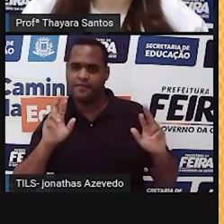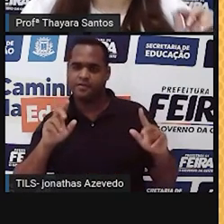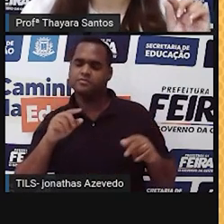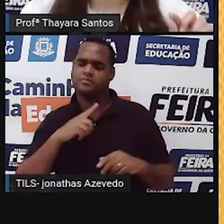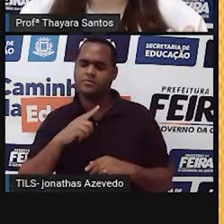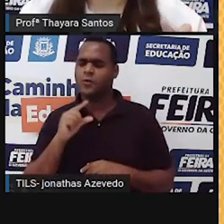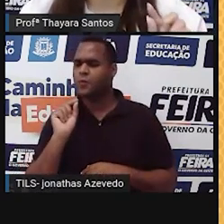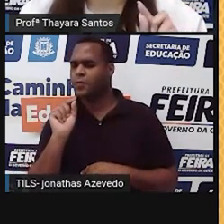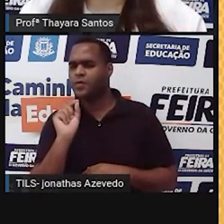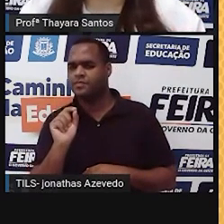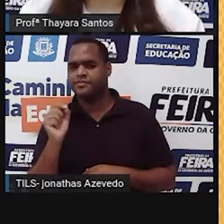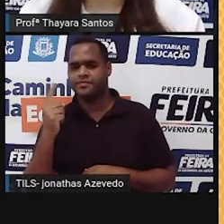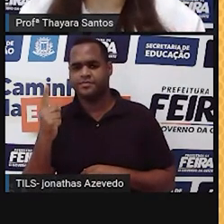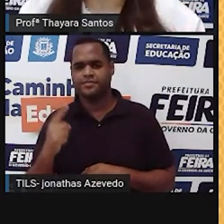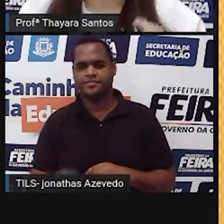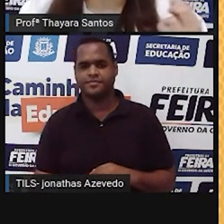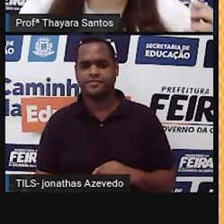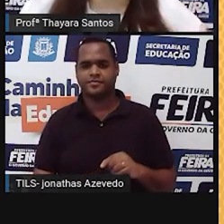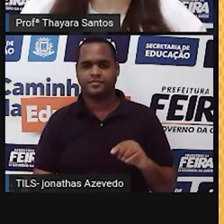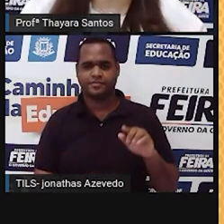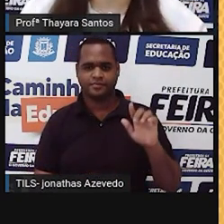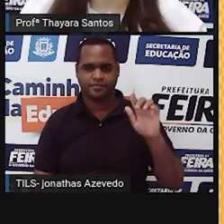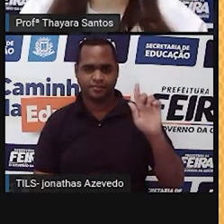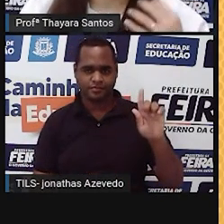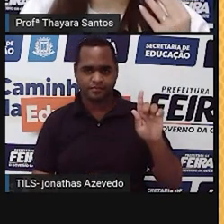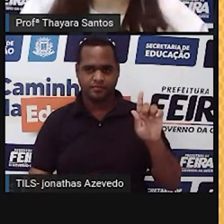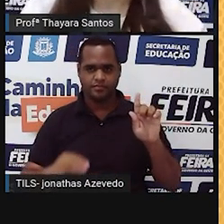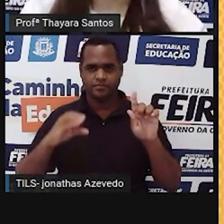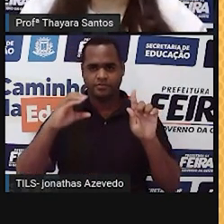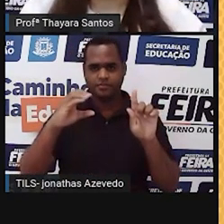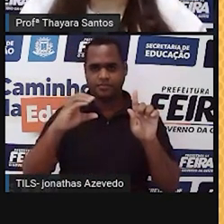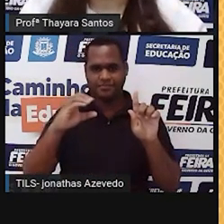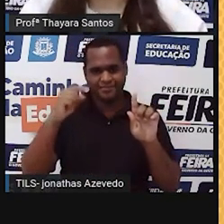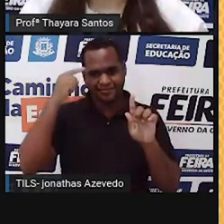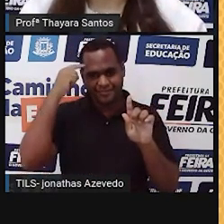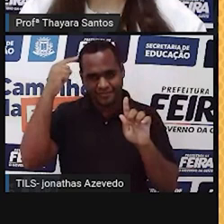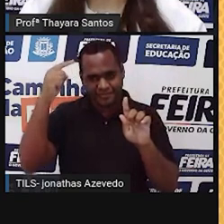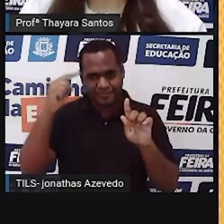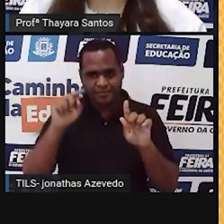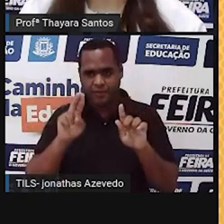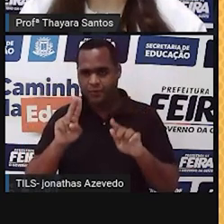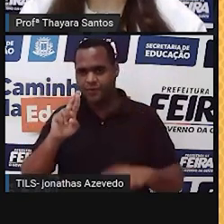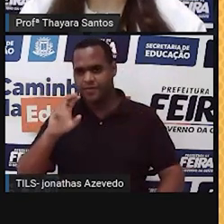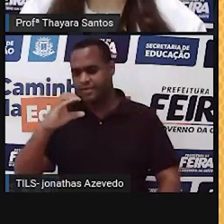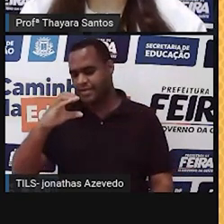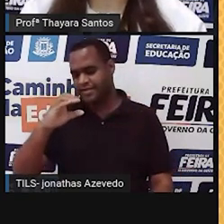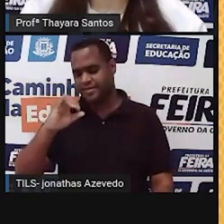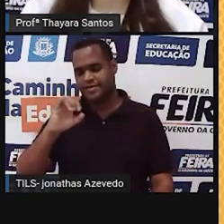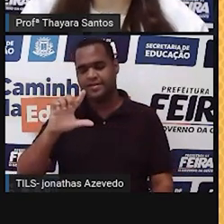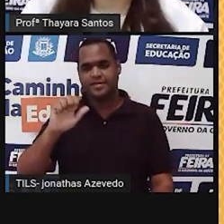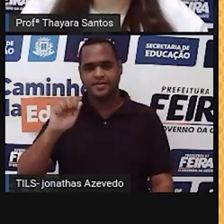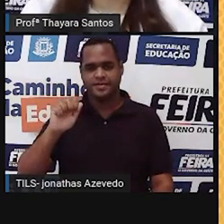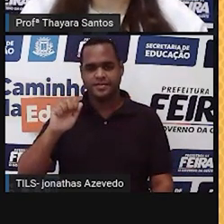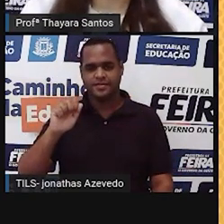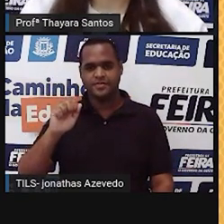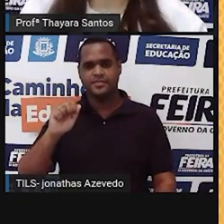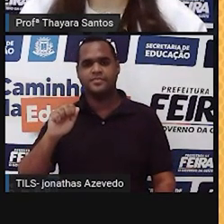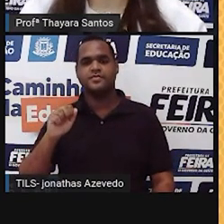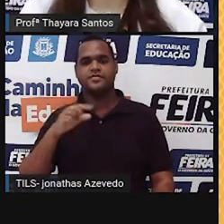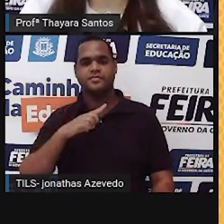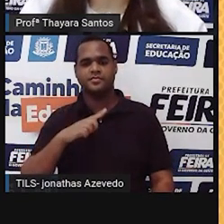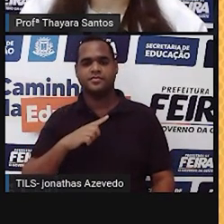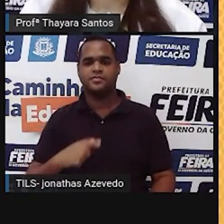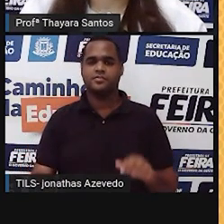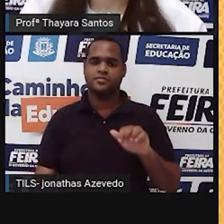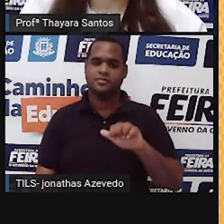diferença. No lugar da timina, o RNA ele tem a uracila. Então, sempre que eu tiver uma adenina, do outro lado vai